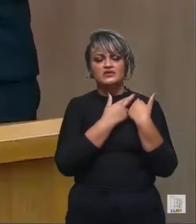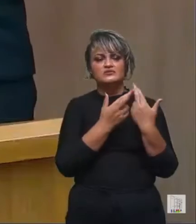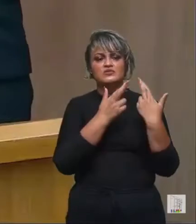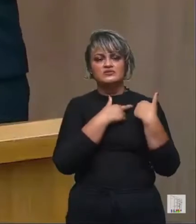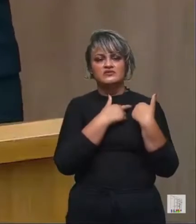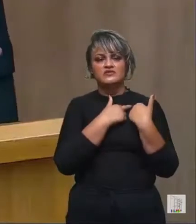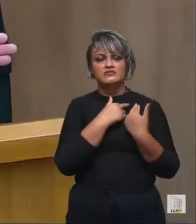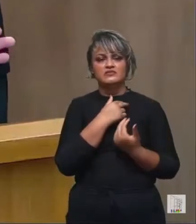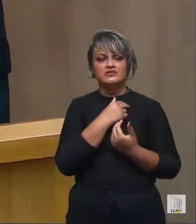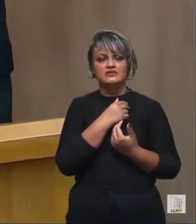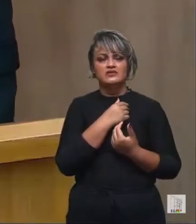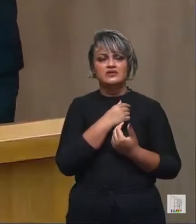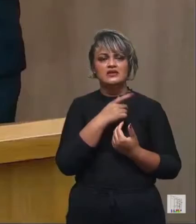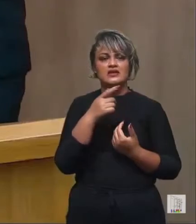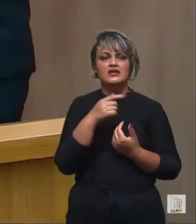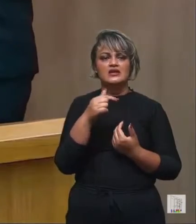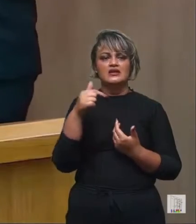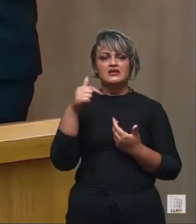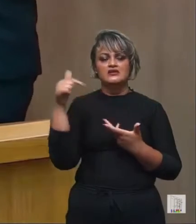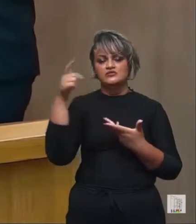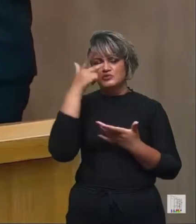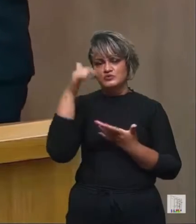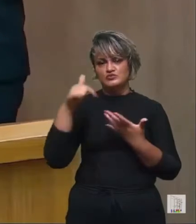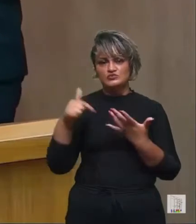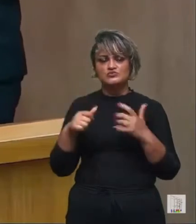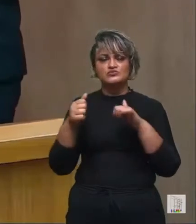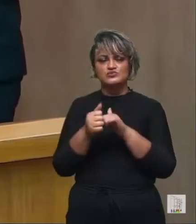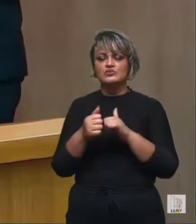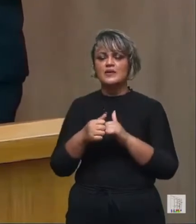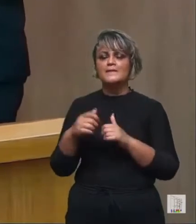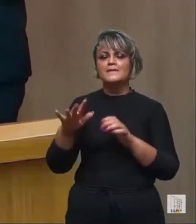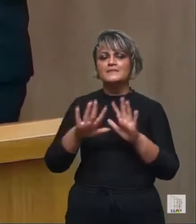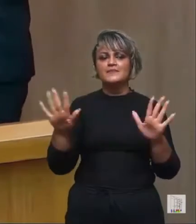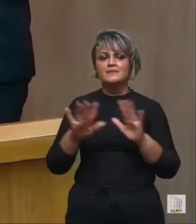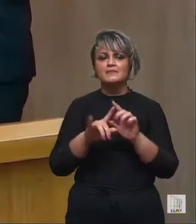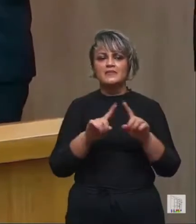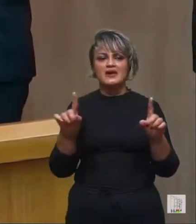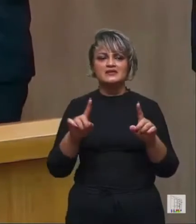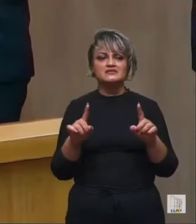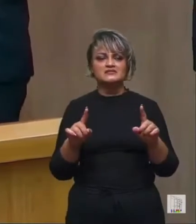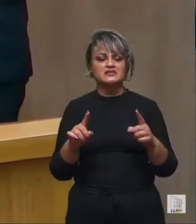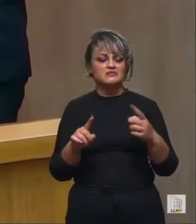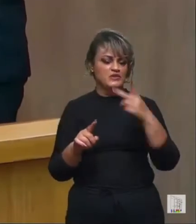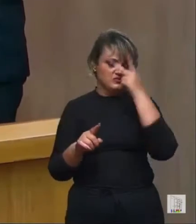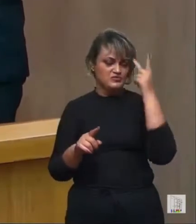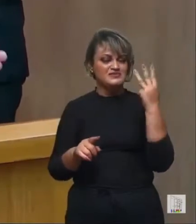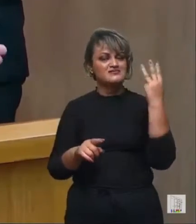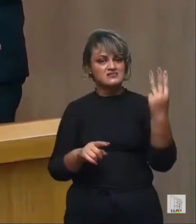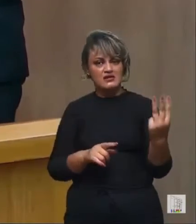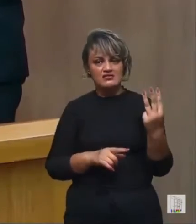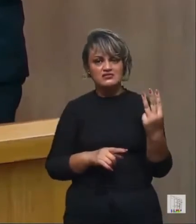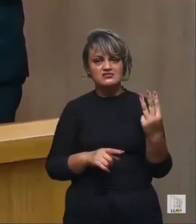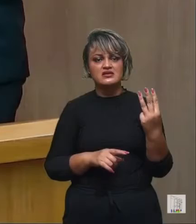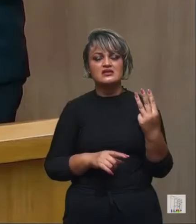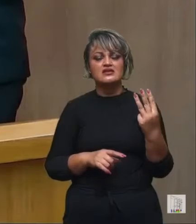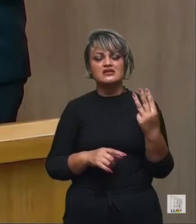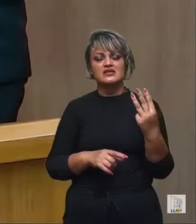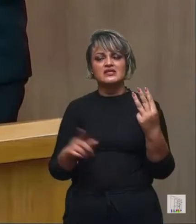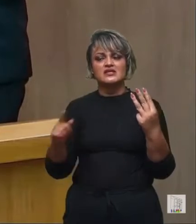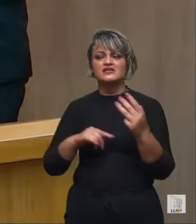cooperação internacional, que é diretor nacional adjunto, e mais três dos quatro dirigentes máximos que tratam do crime